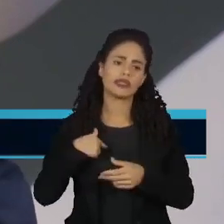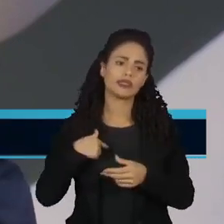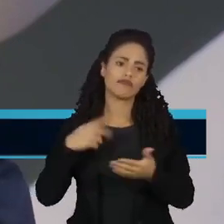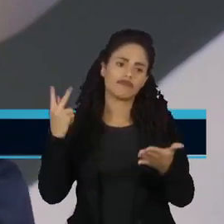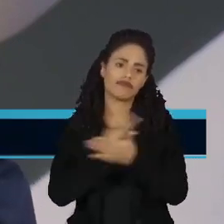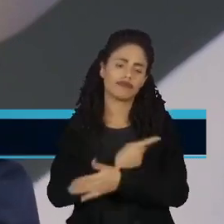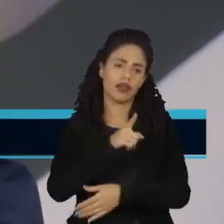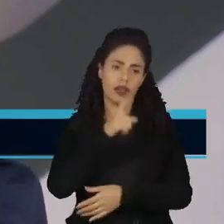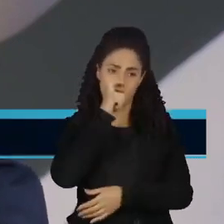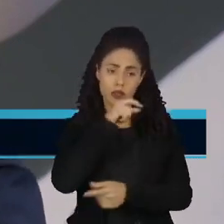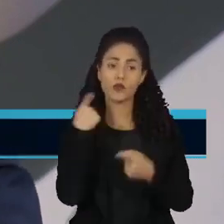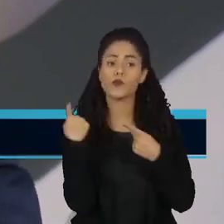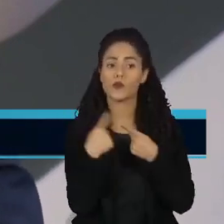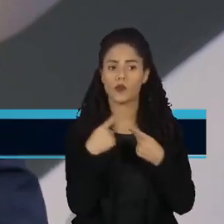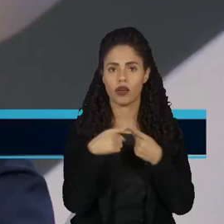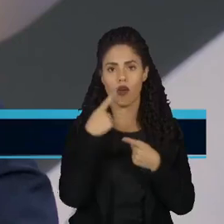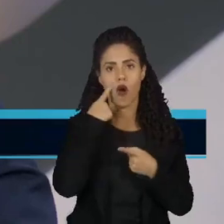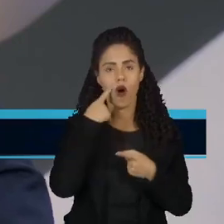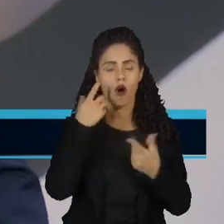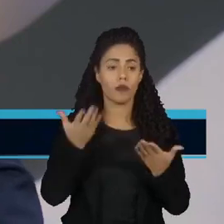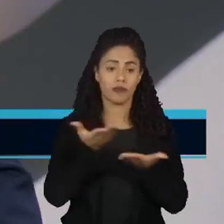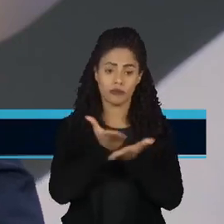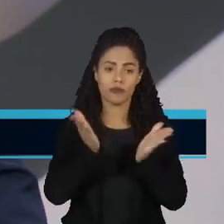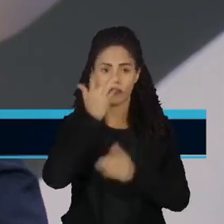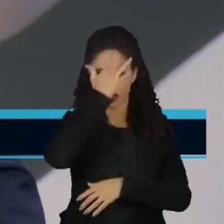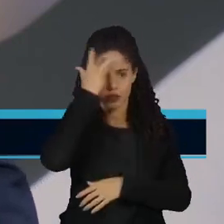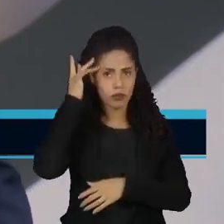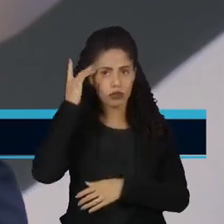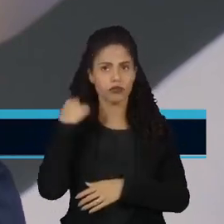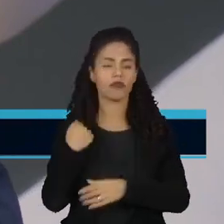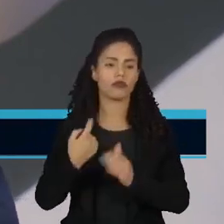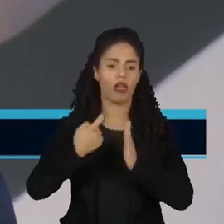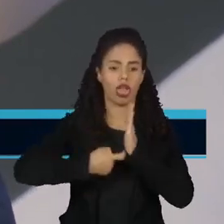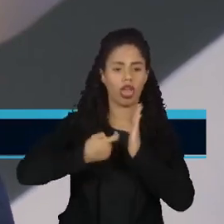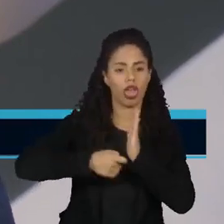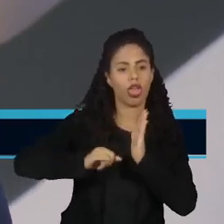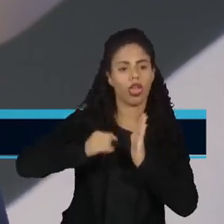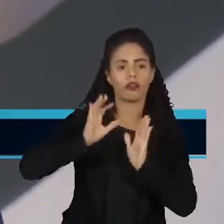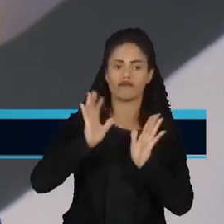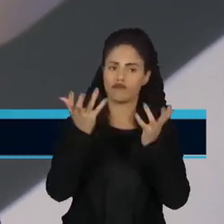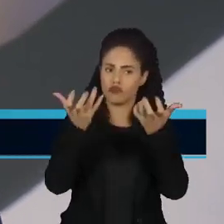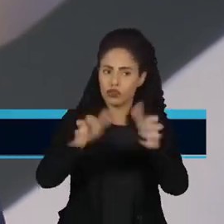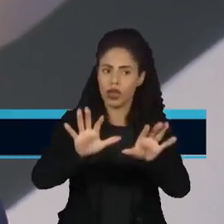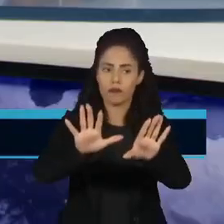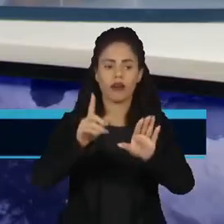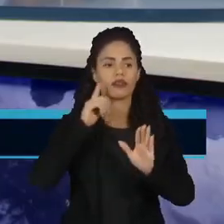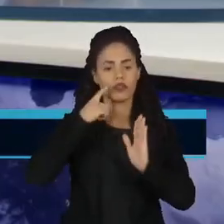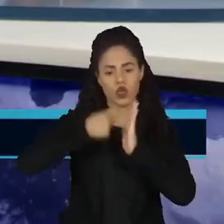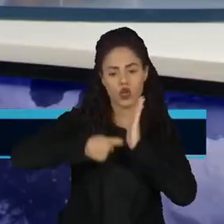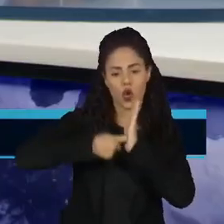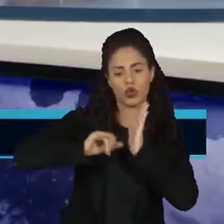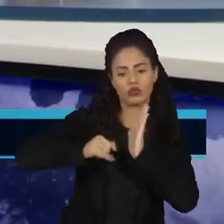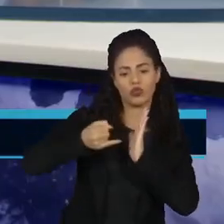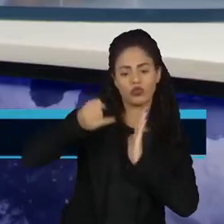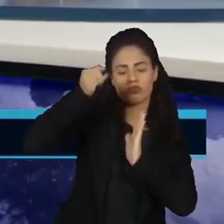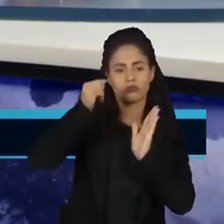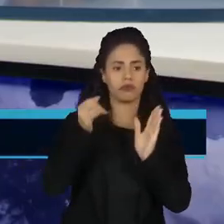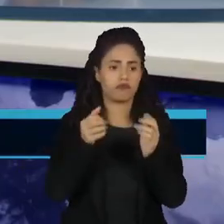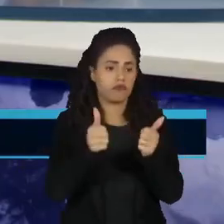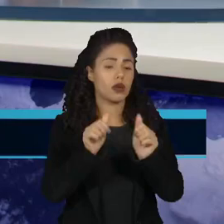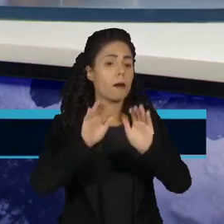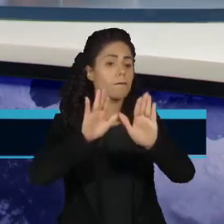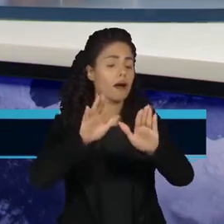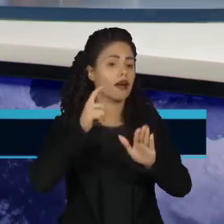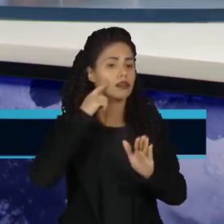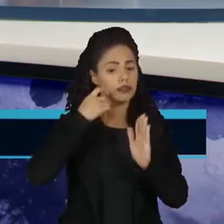discussão, né? Primeiro, assim, ninguém gosta de juro alto. Então, pega bem falar que o juro está alto, etc. Só que